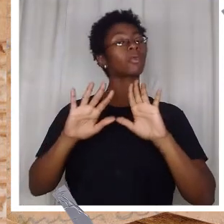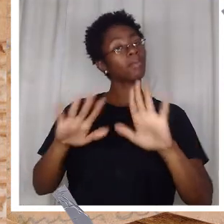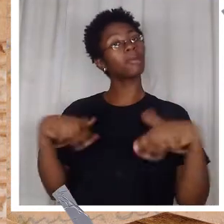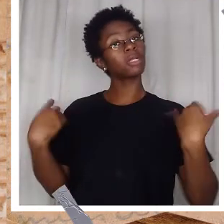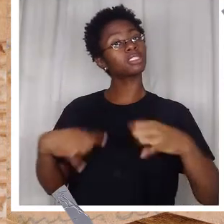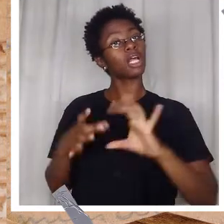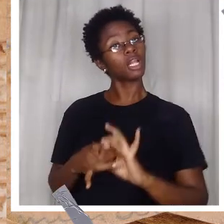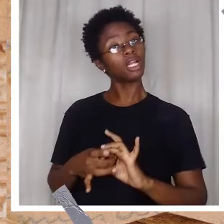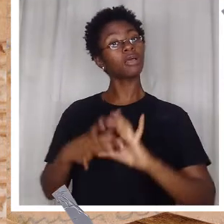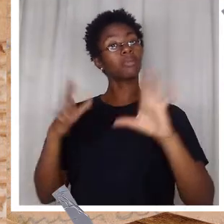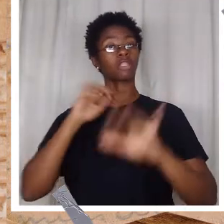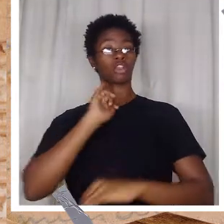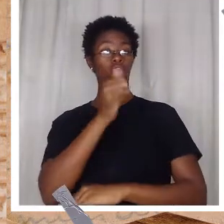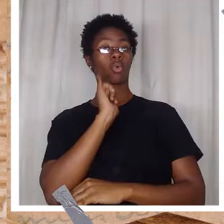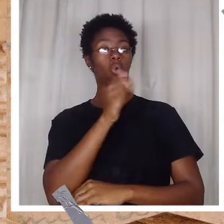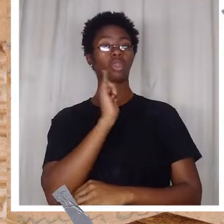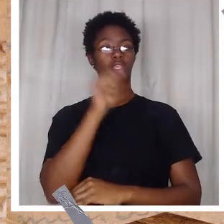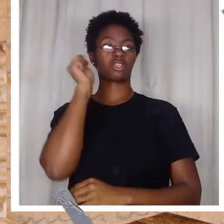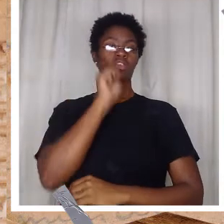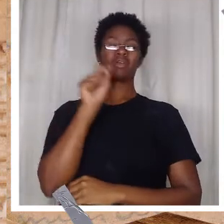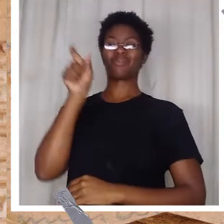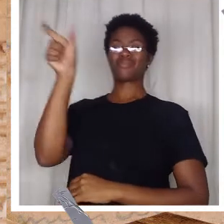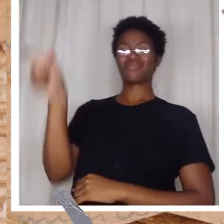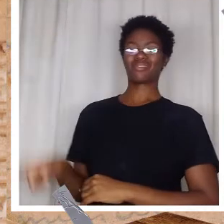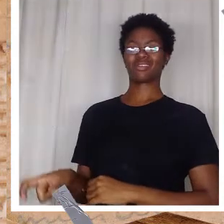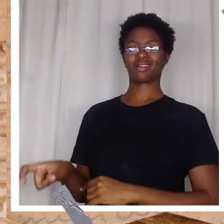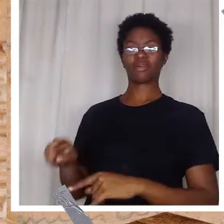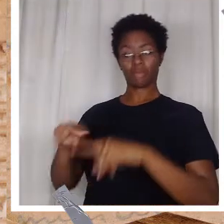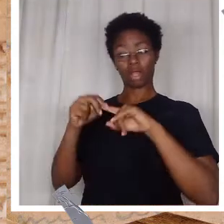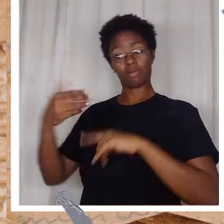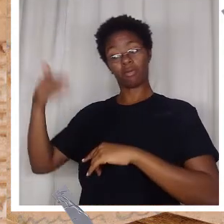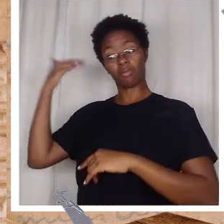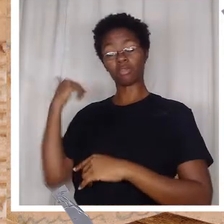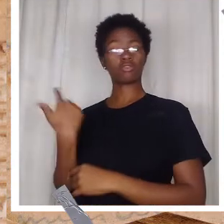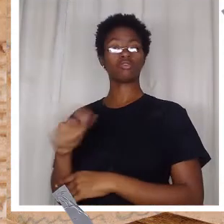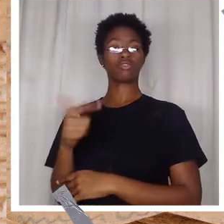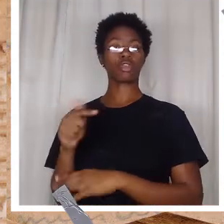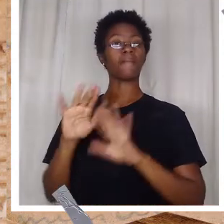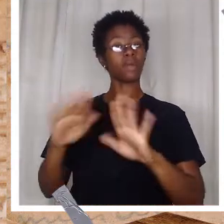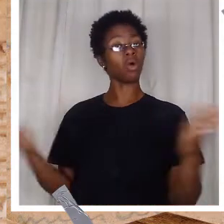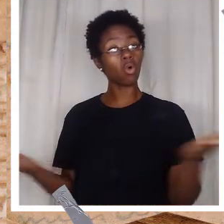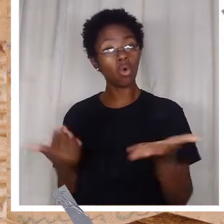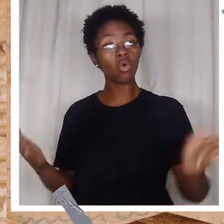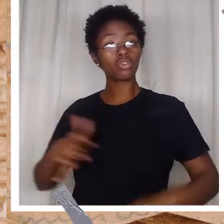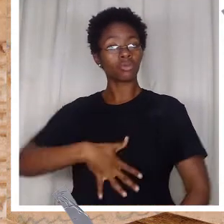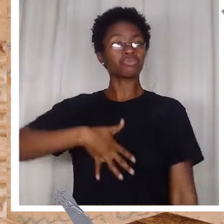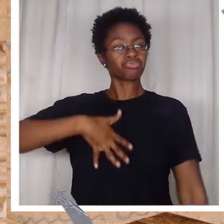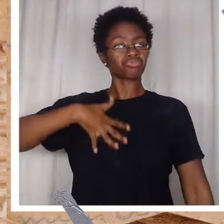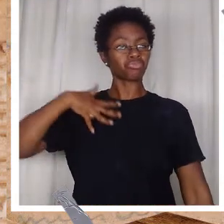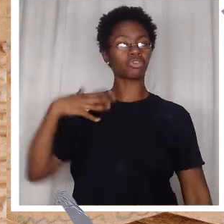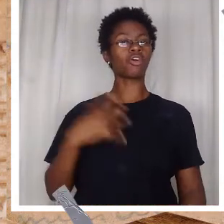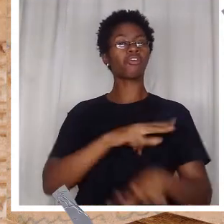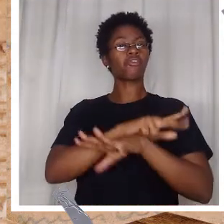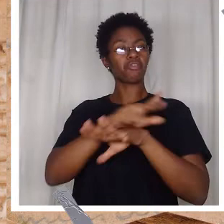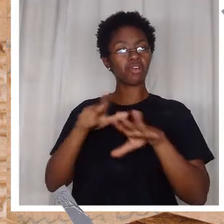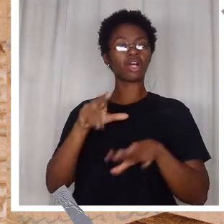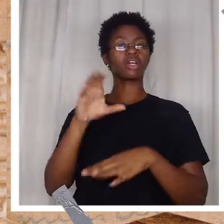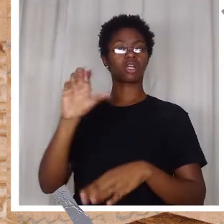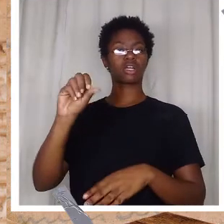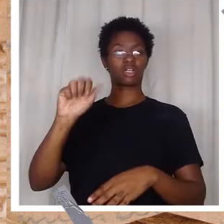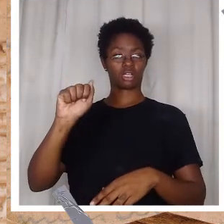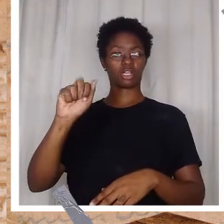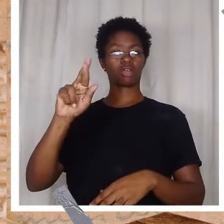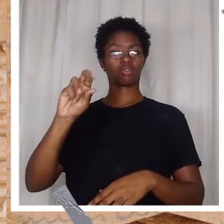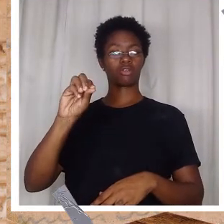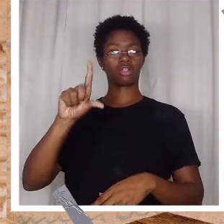liberdade de contar, por isso que eu quis contar essa mulher, porque no momento não havia, mas estou muito honrado que tenha muitas Carolinas, e como o Shakespeare merece, e tem